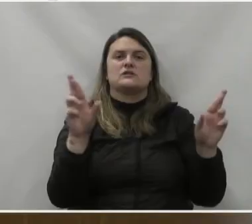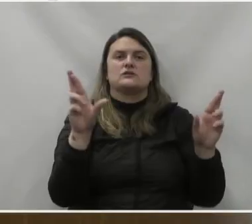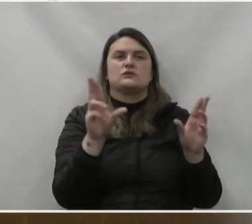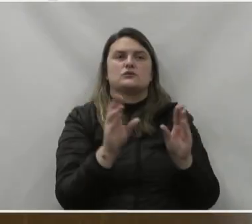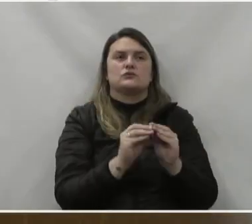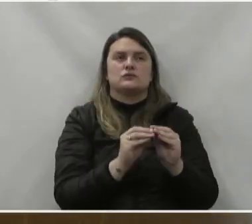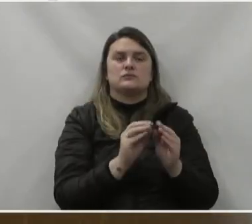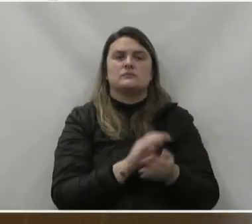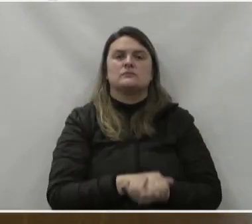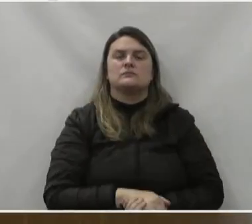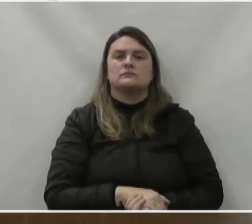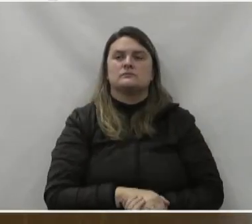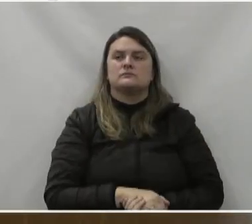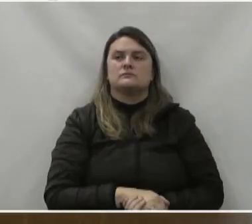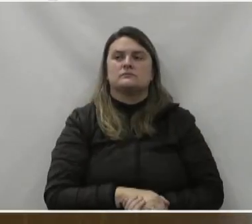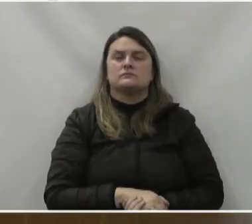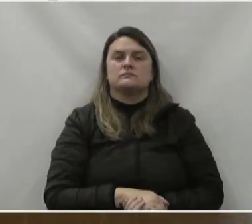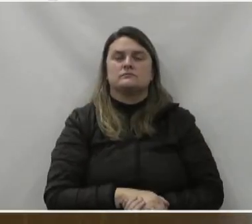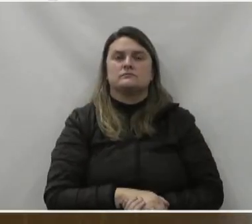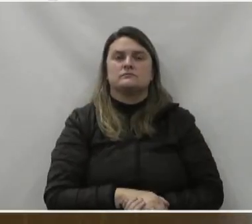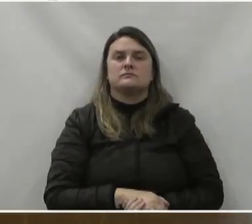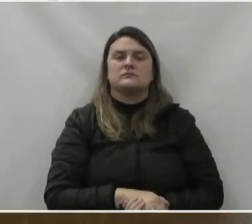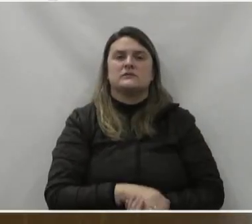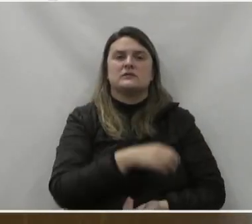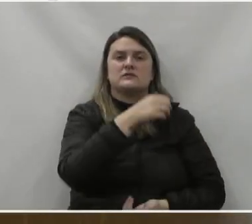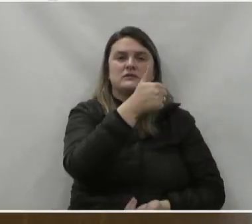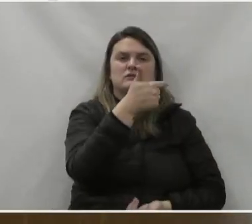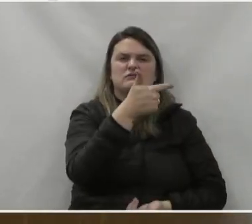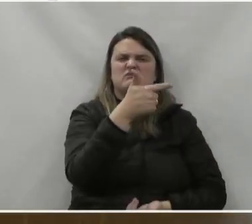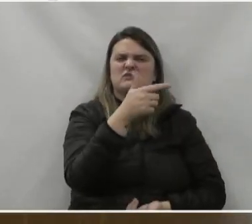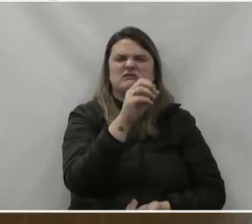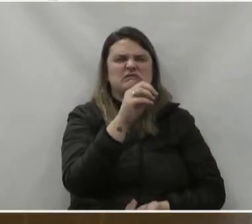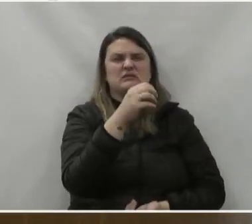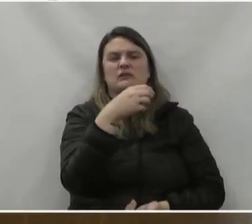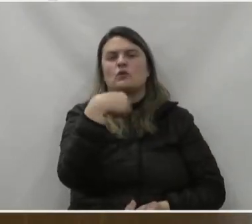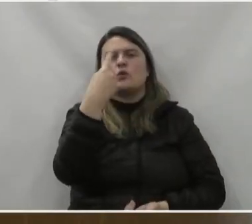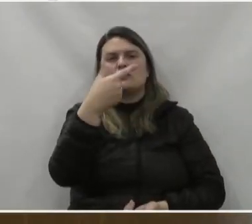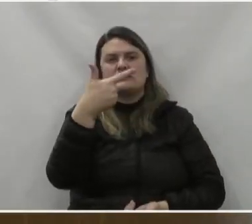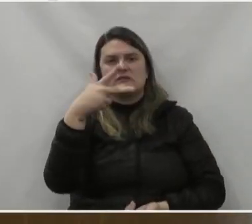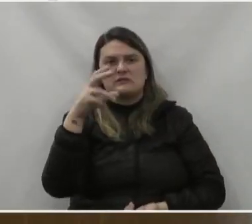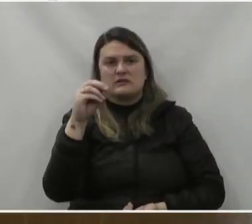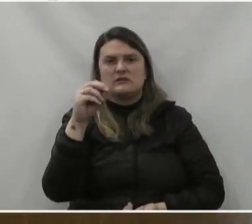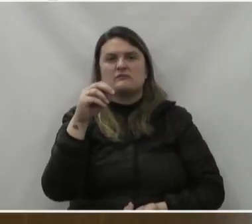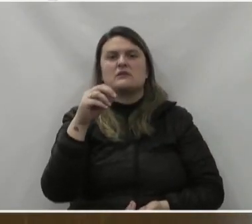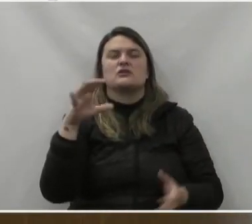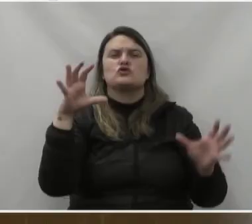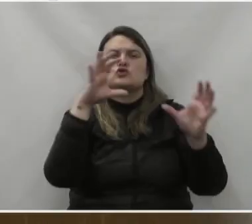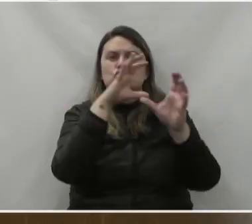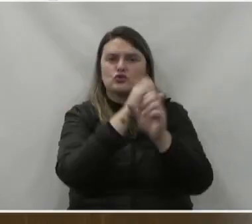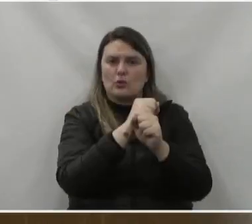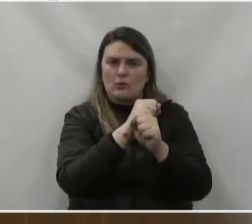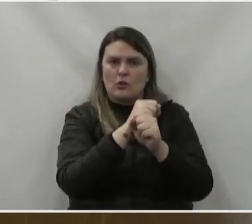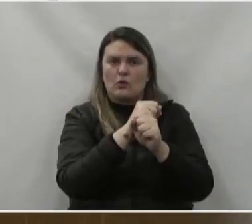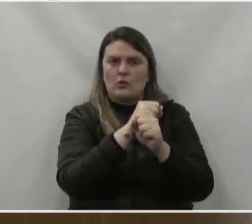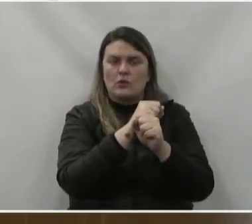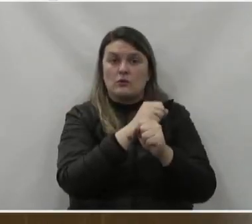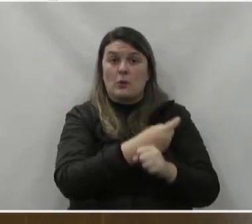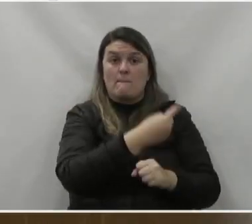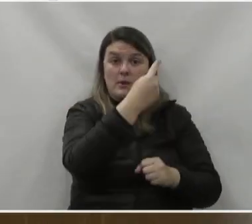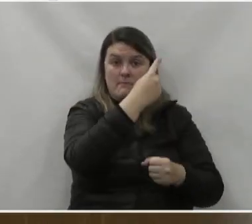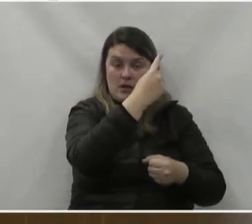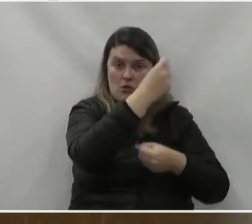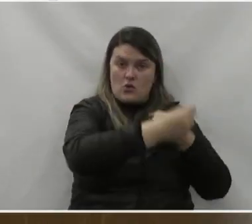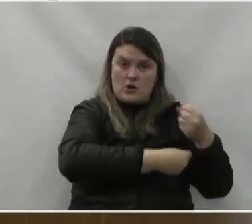tempo está se encerrando. Então, 2021 foram 120 e poucos, 130 no outro ano, 198, ao total, durante meu primeiro